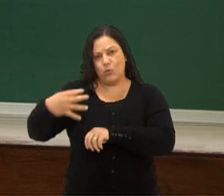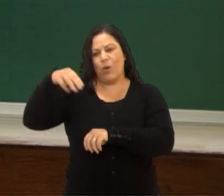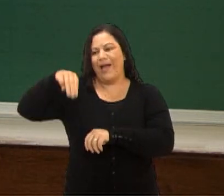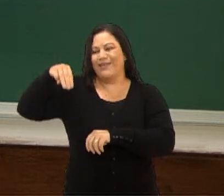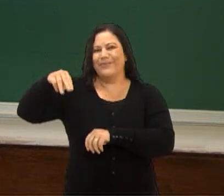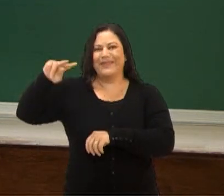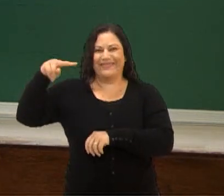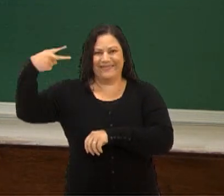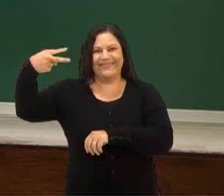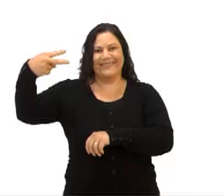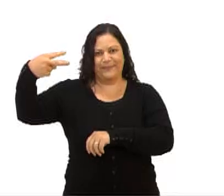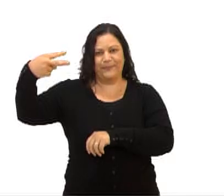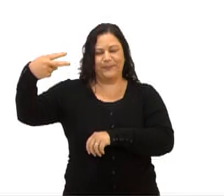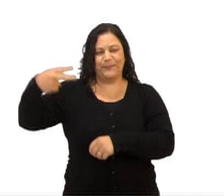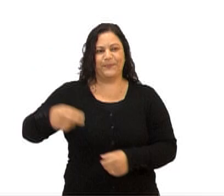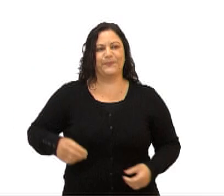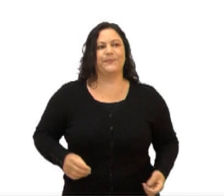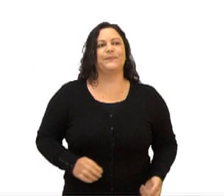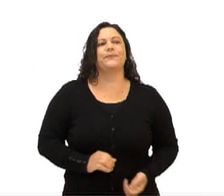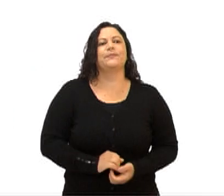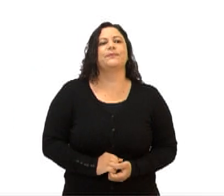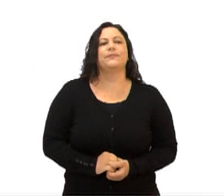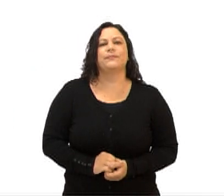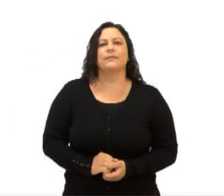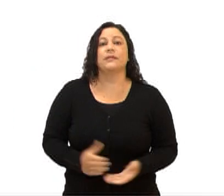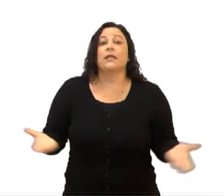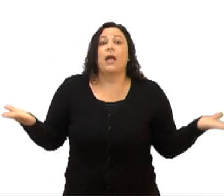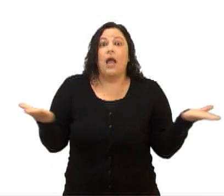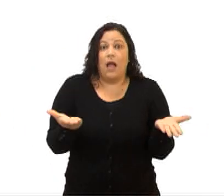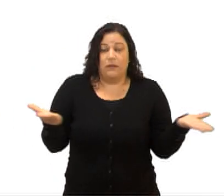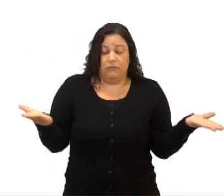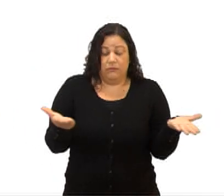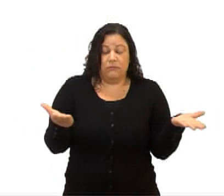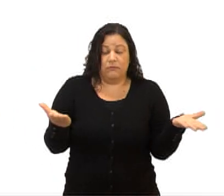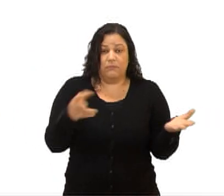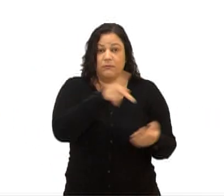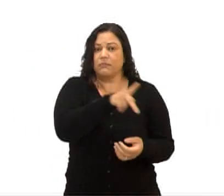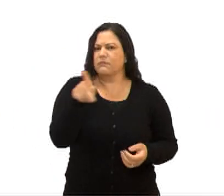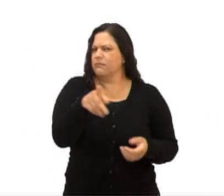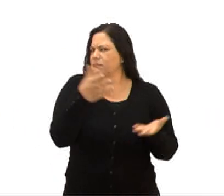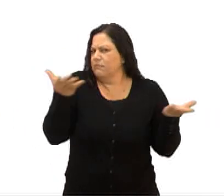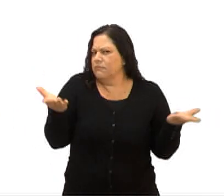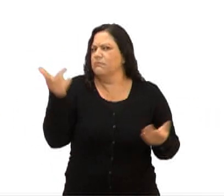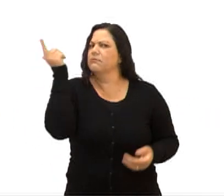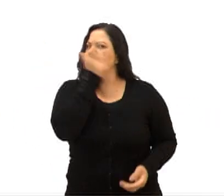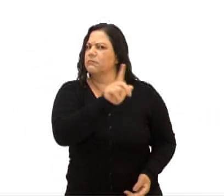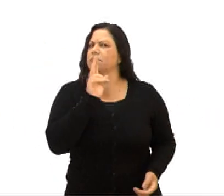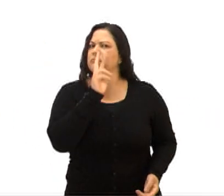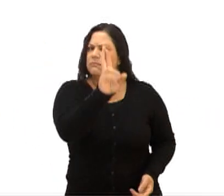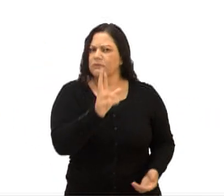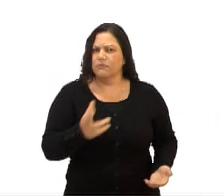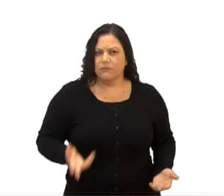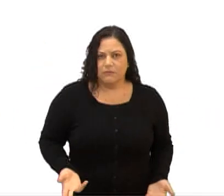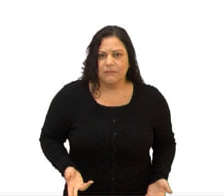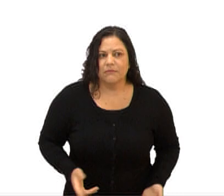metros quadrados. Vamos lá ver agora como o professor chegou à resolução.